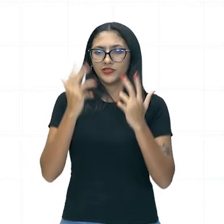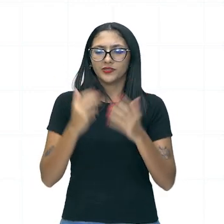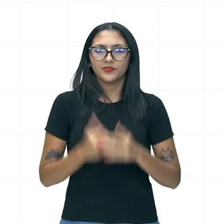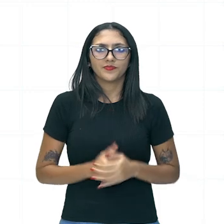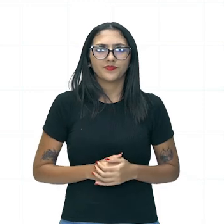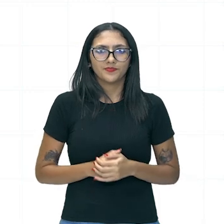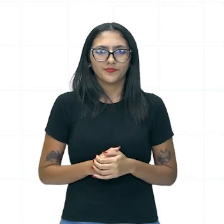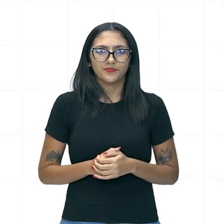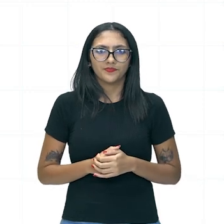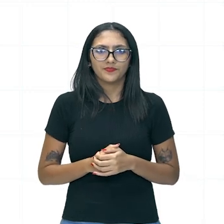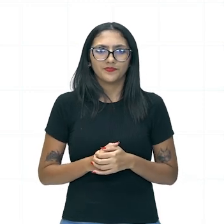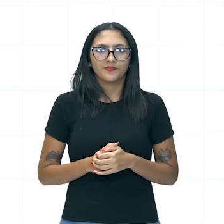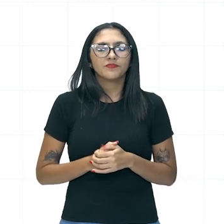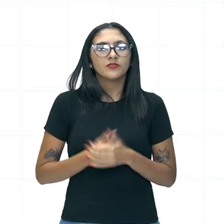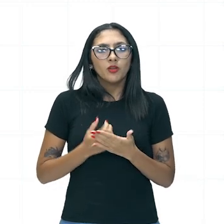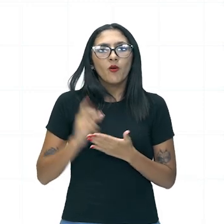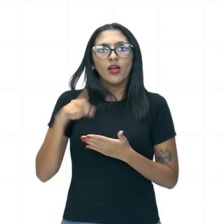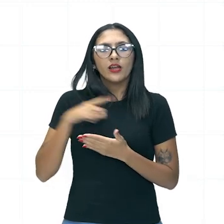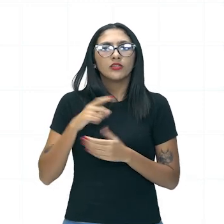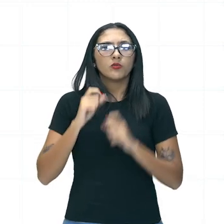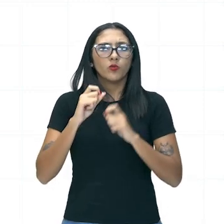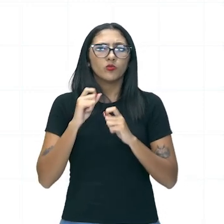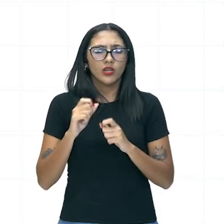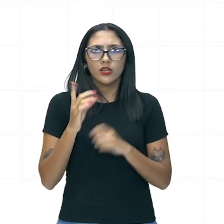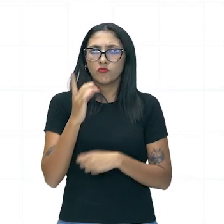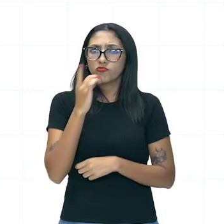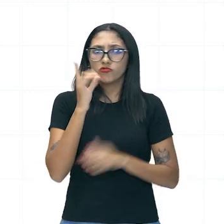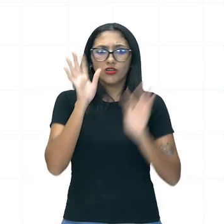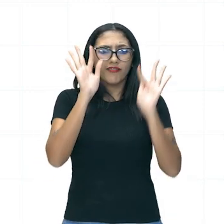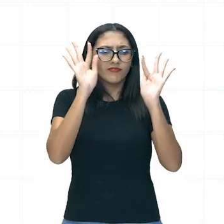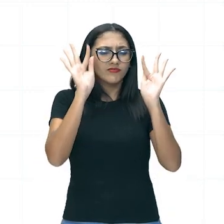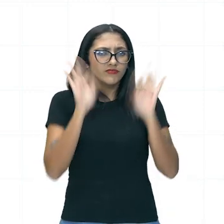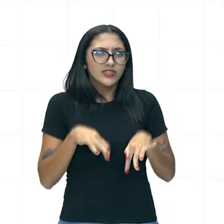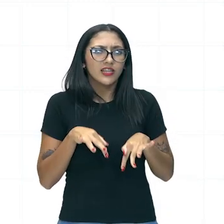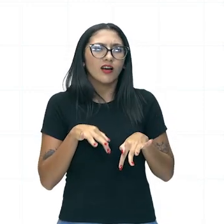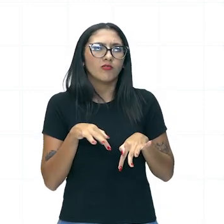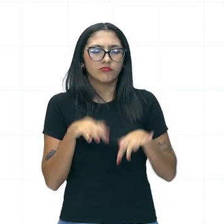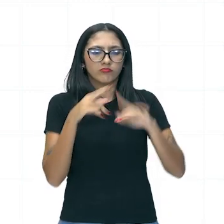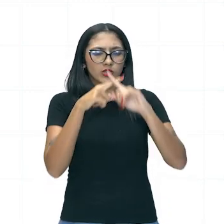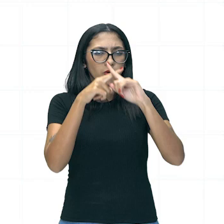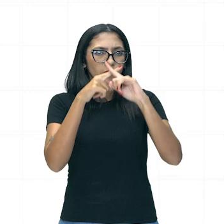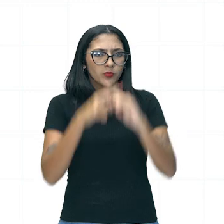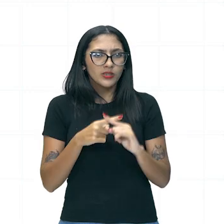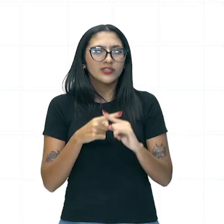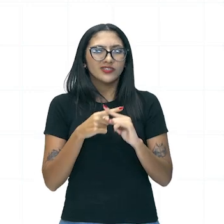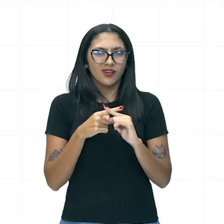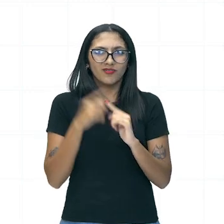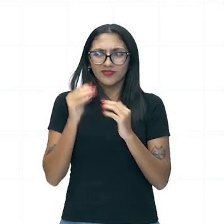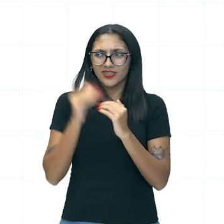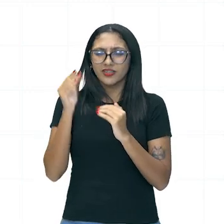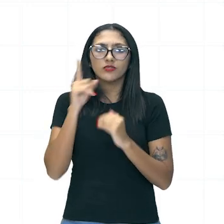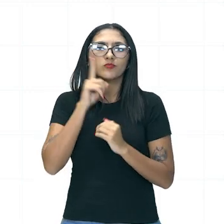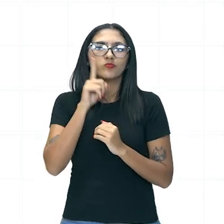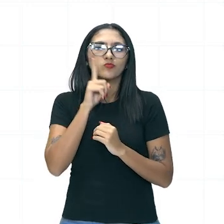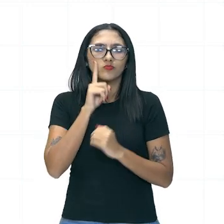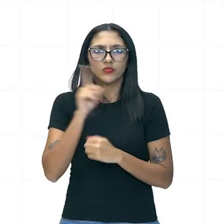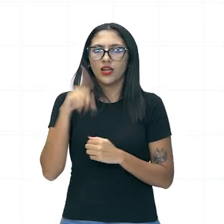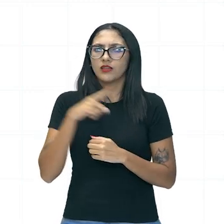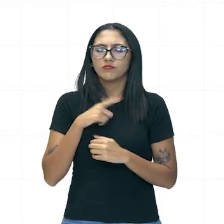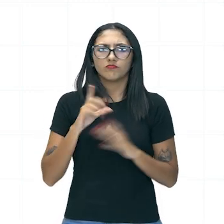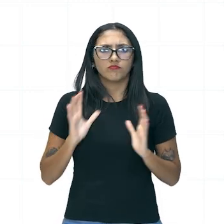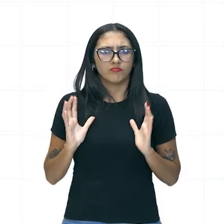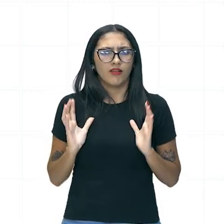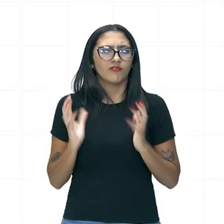Bowl, ele é a final do campeonato estadunidense de futebol americano e trata-se de um grande evento